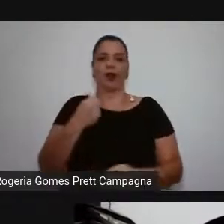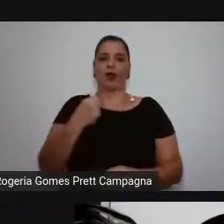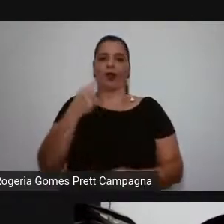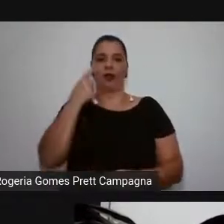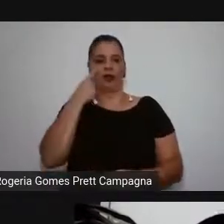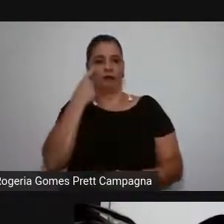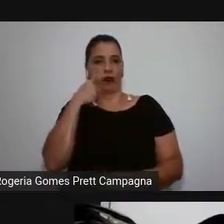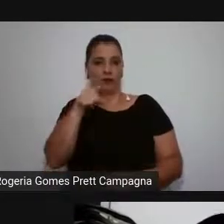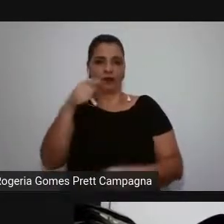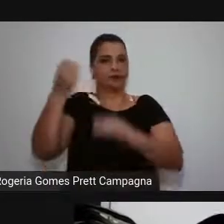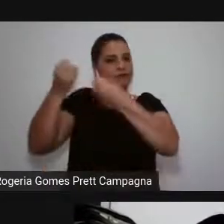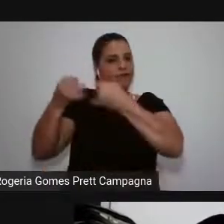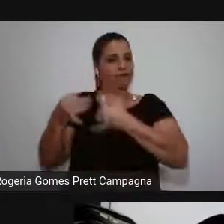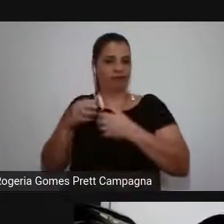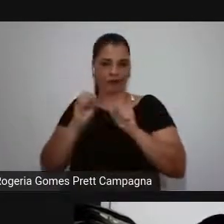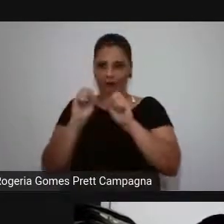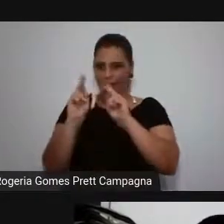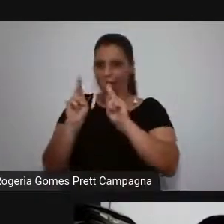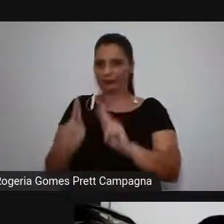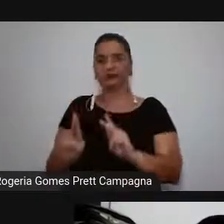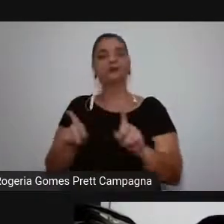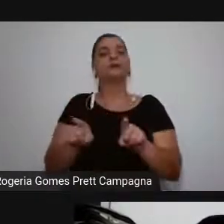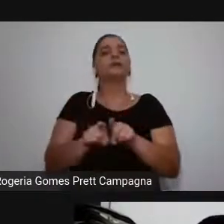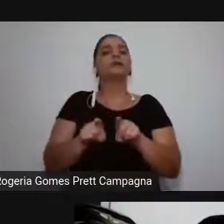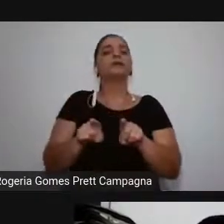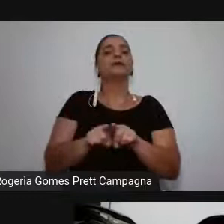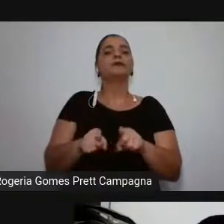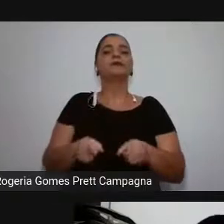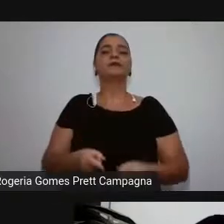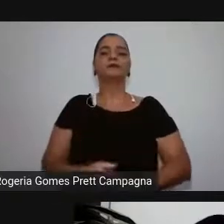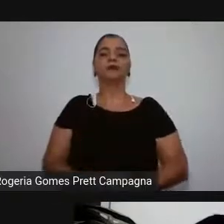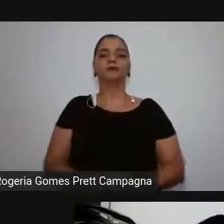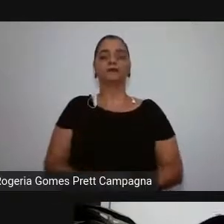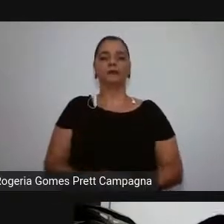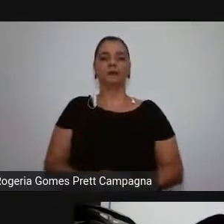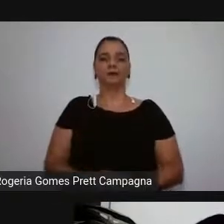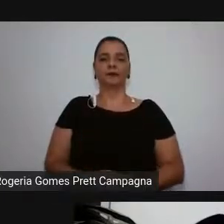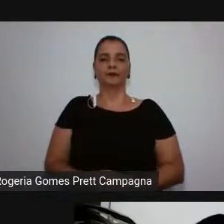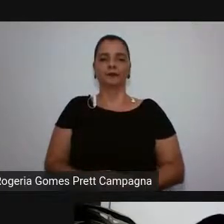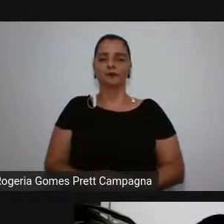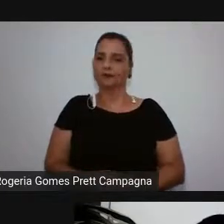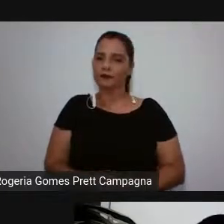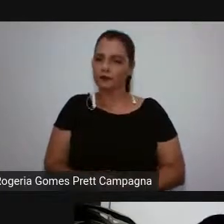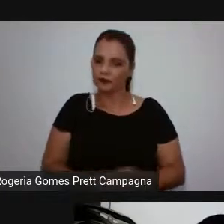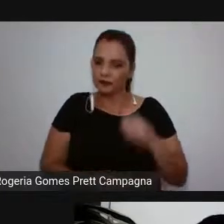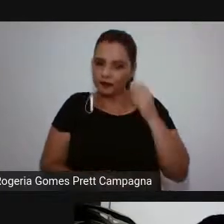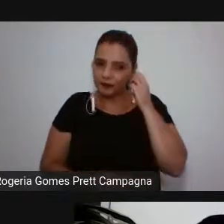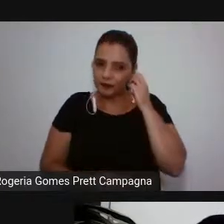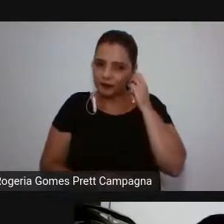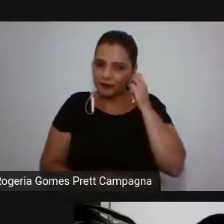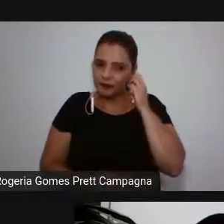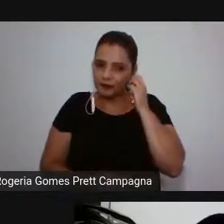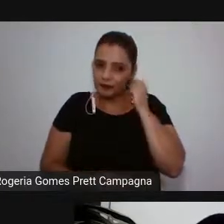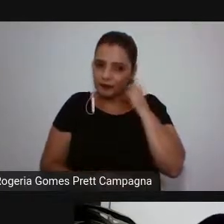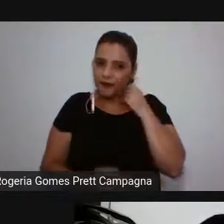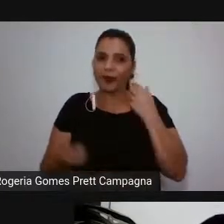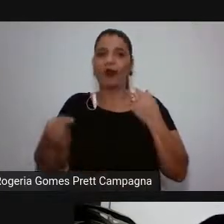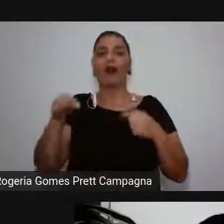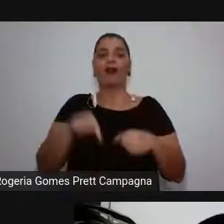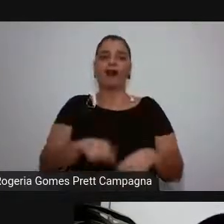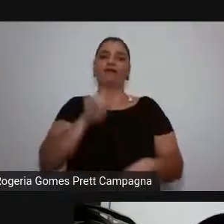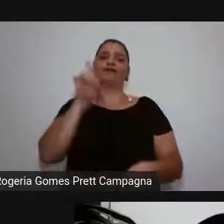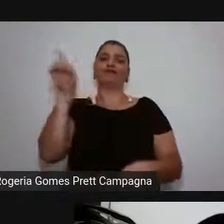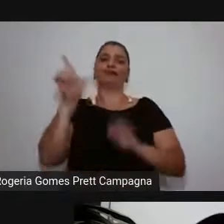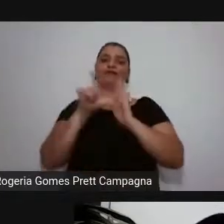nos trazendo, tá bom? Queria agradecer a você. Aqui. Oi? O tempo está chuvoso e realmente eu